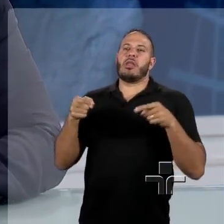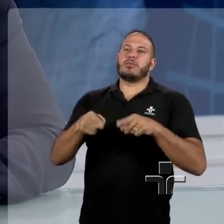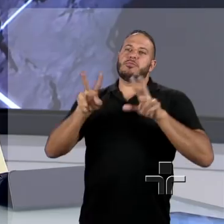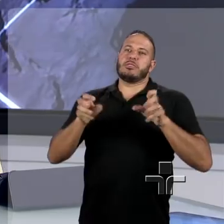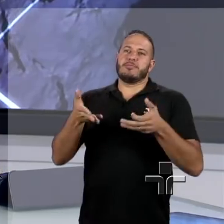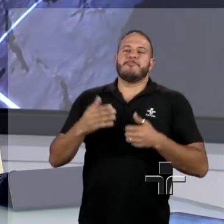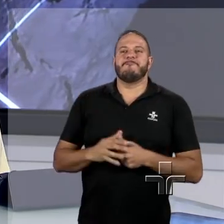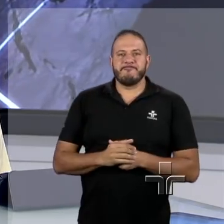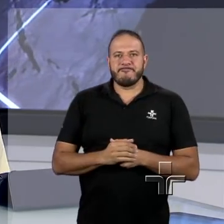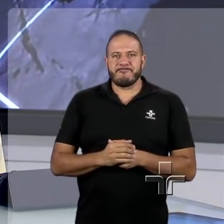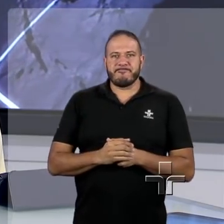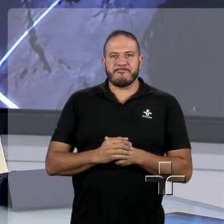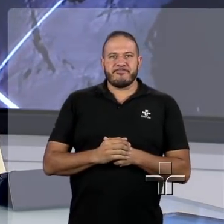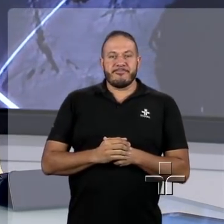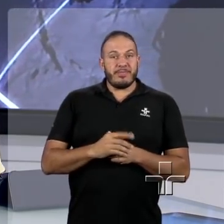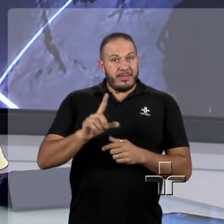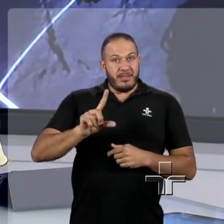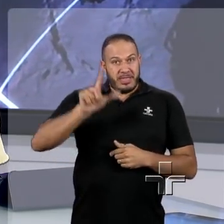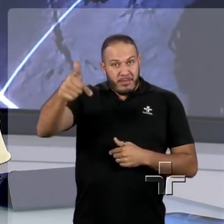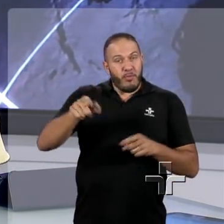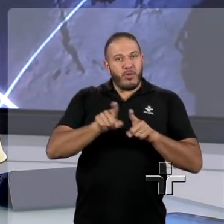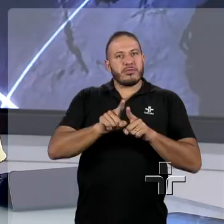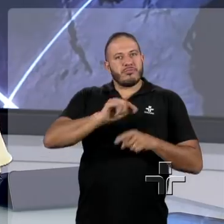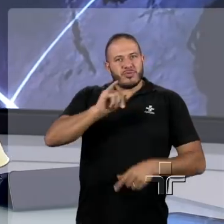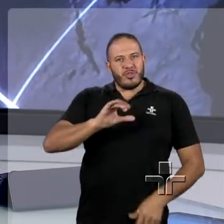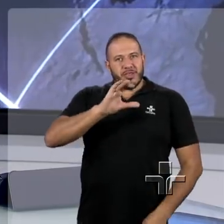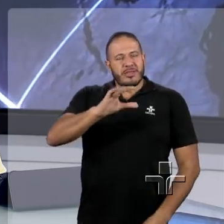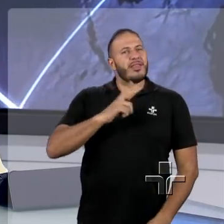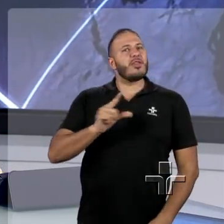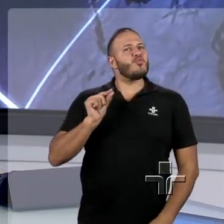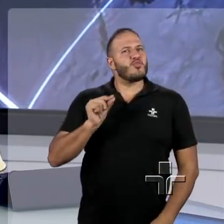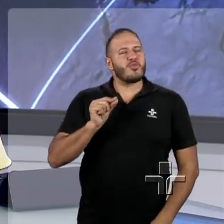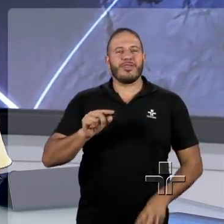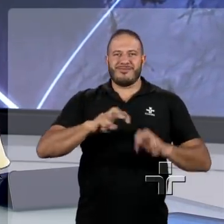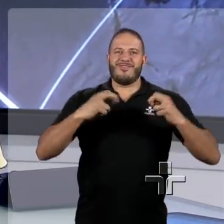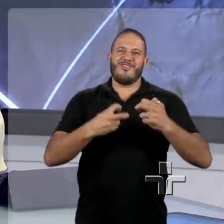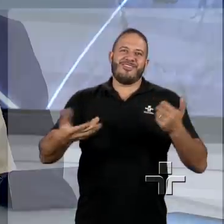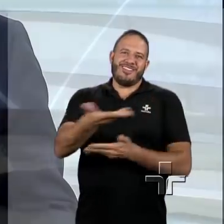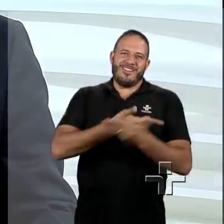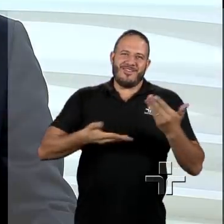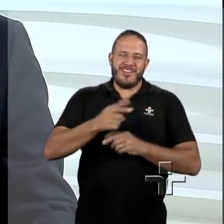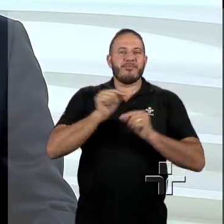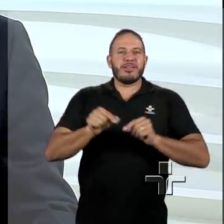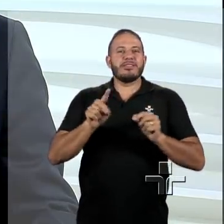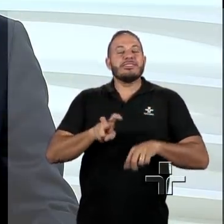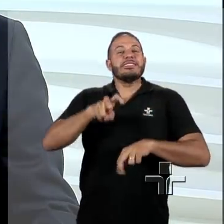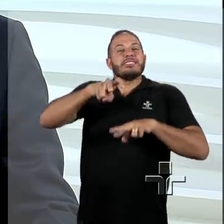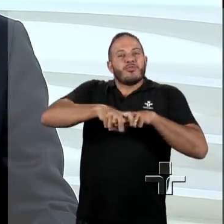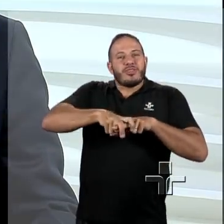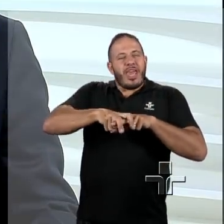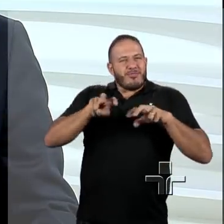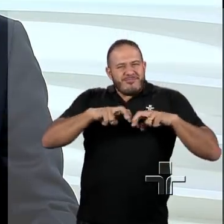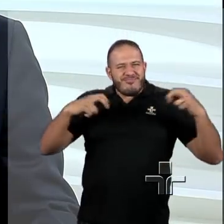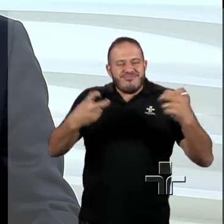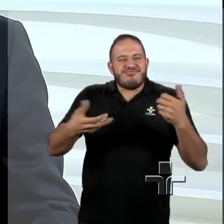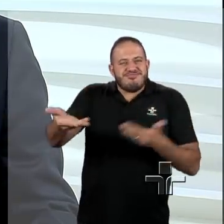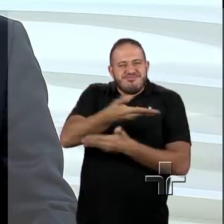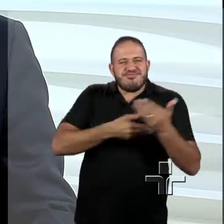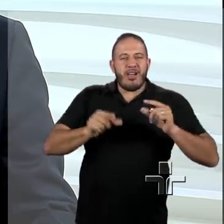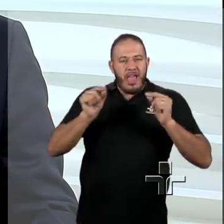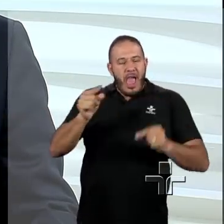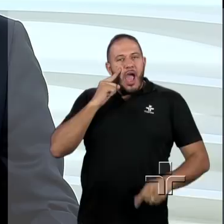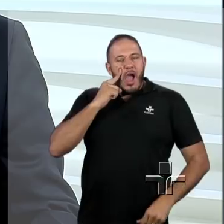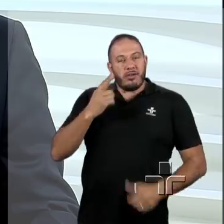área. E logo após o Jornal da Cultura tem o Roda Viva. E quem está no centro da roda hoje é